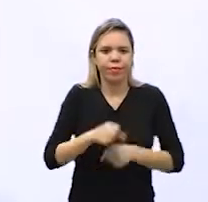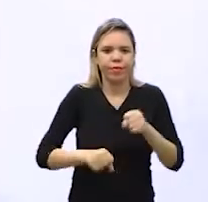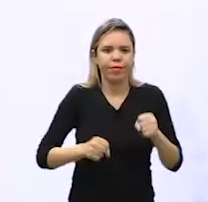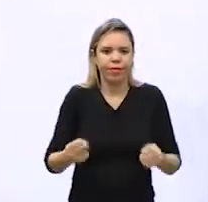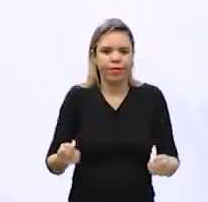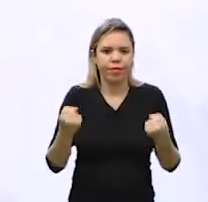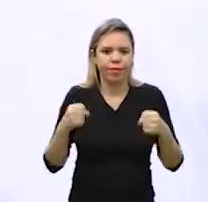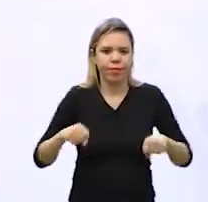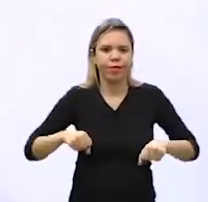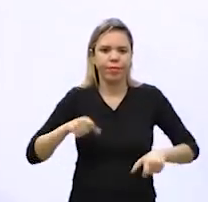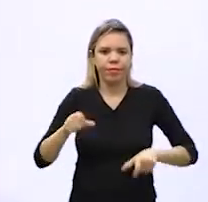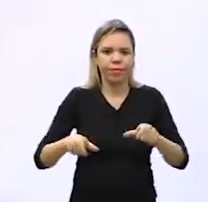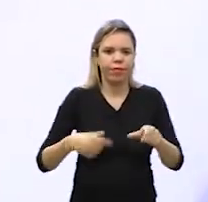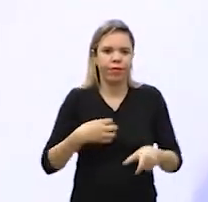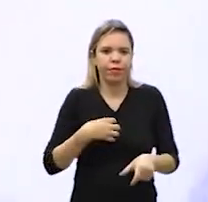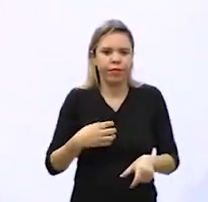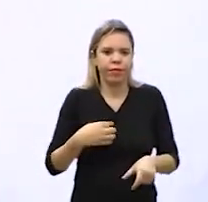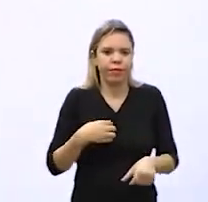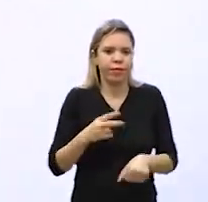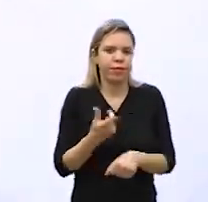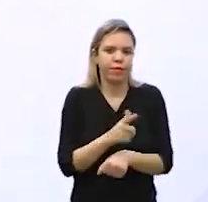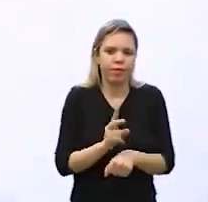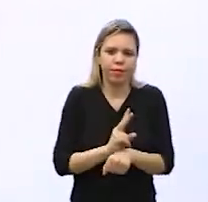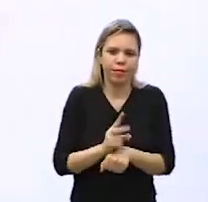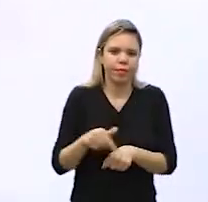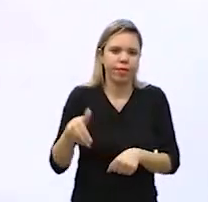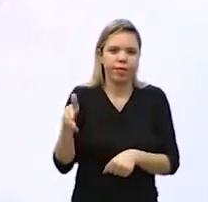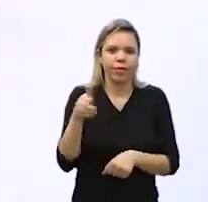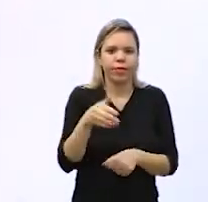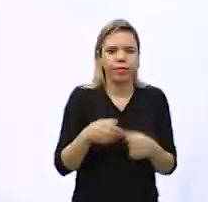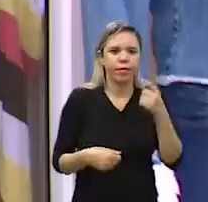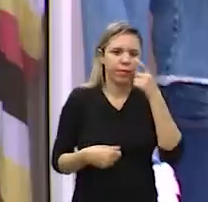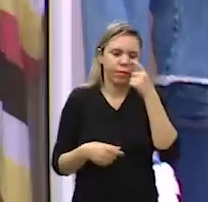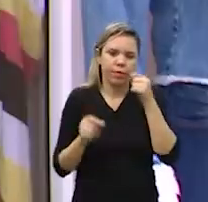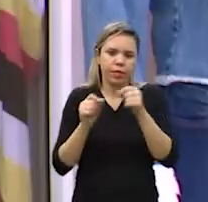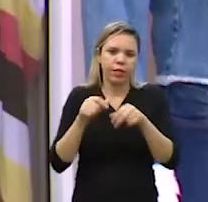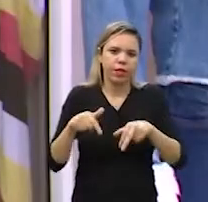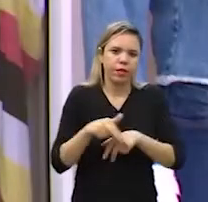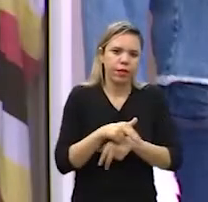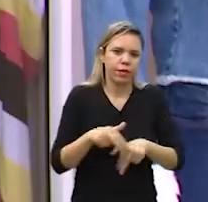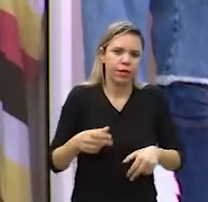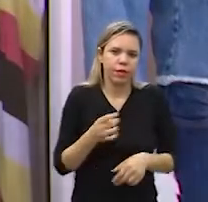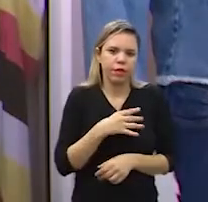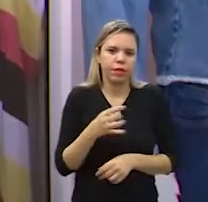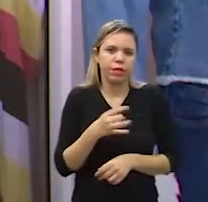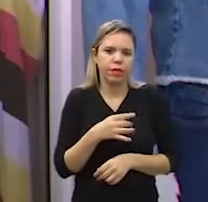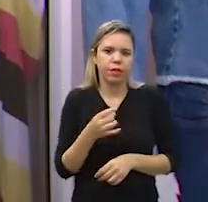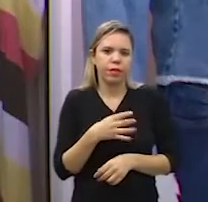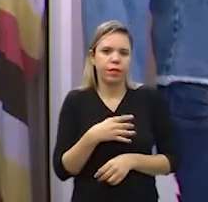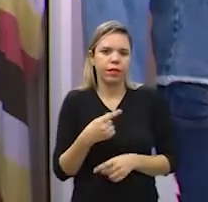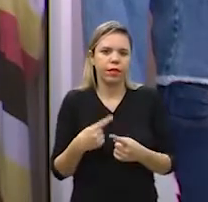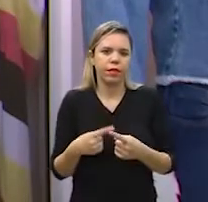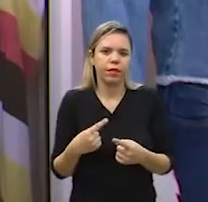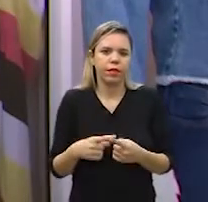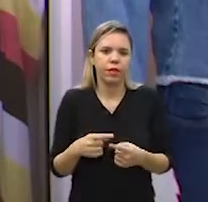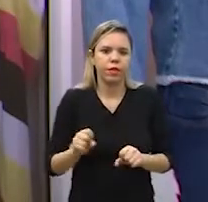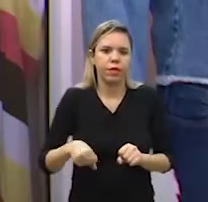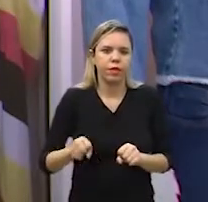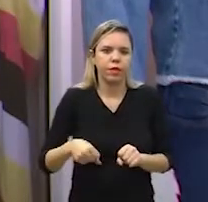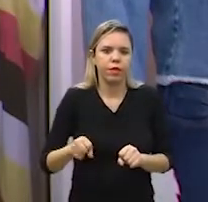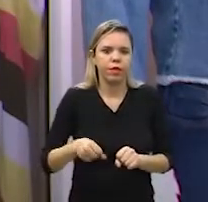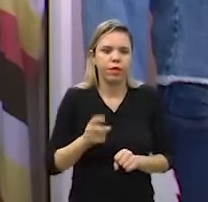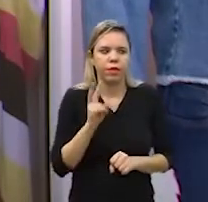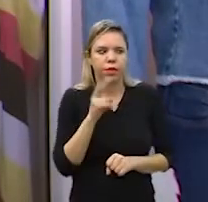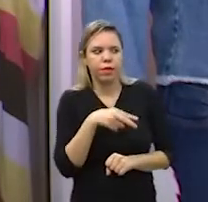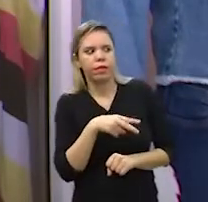adora uma atividade física mas se sente insegura para andar por ali eu faço caminhada eu faço com medo pelo